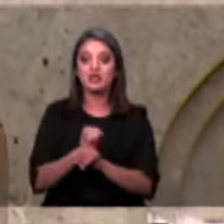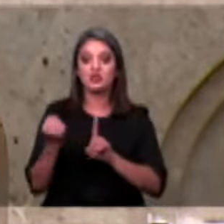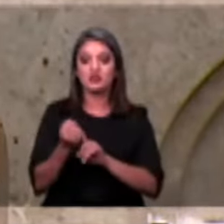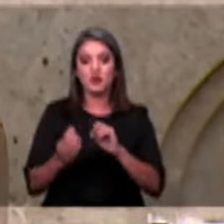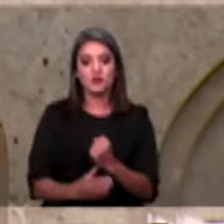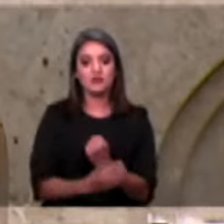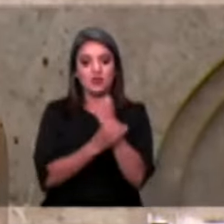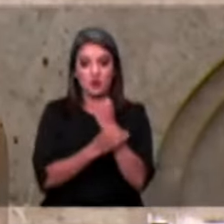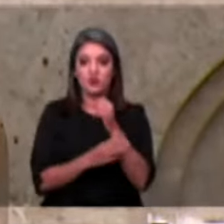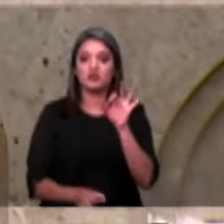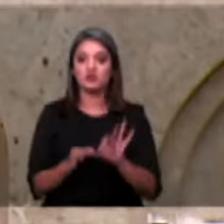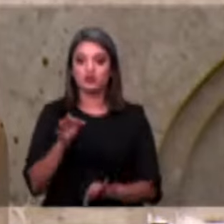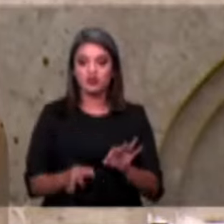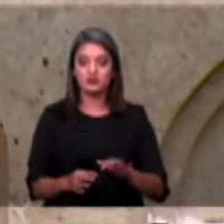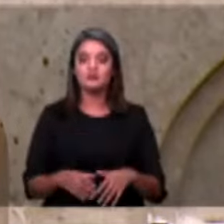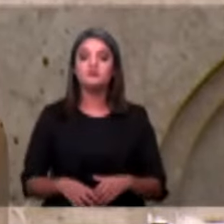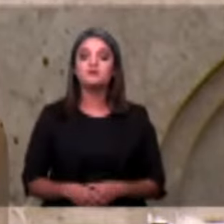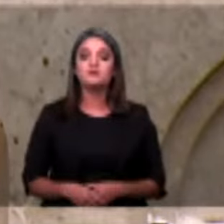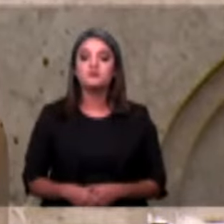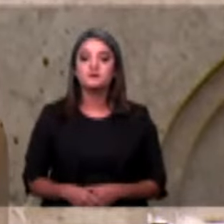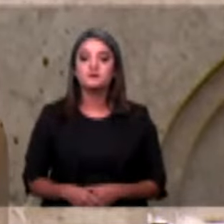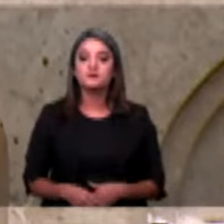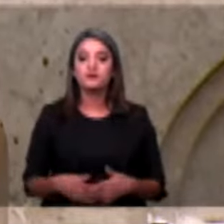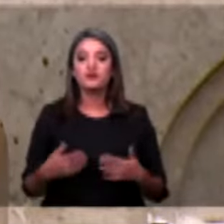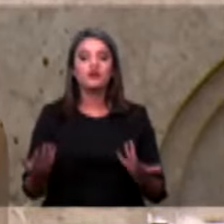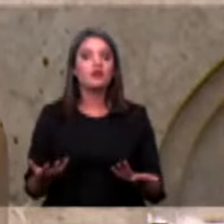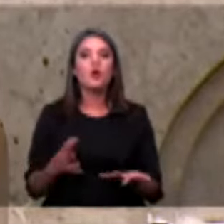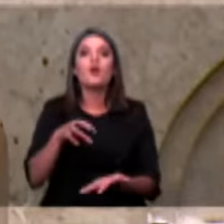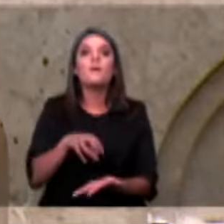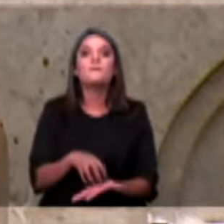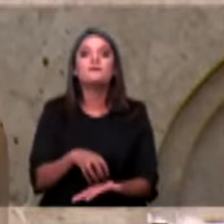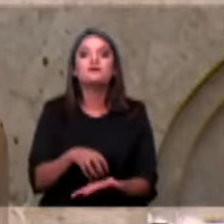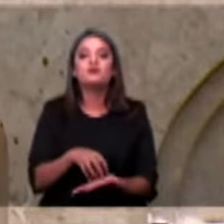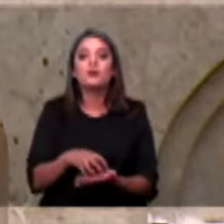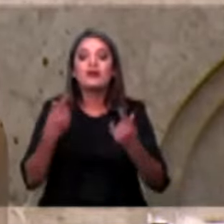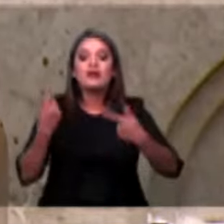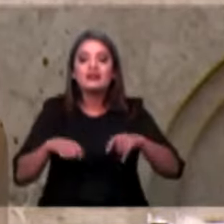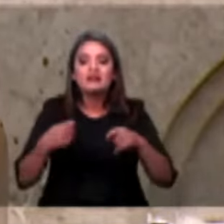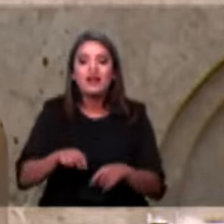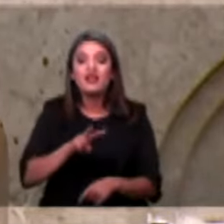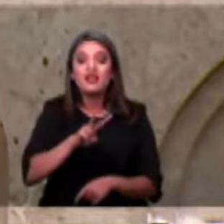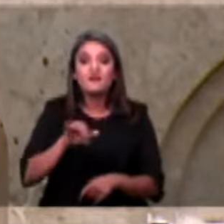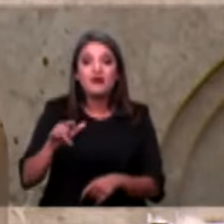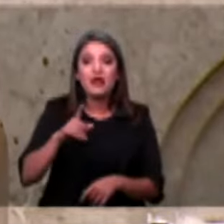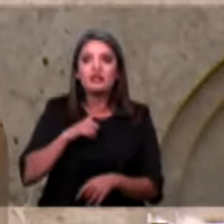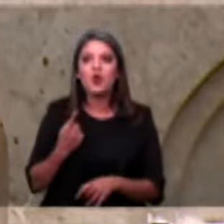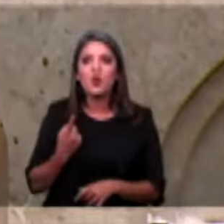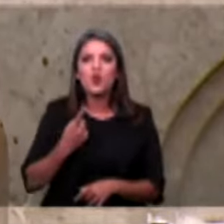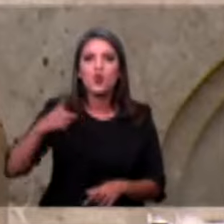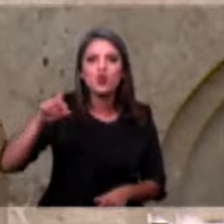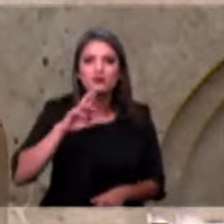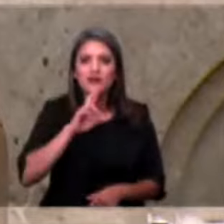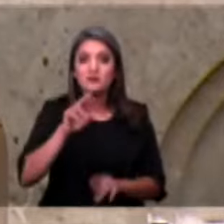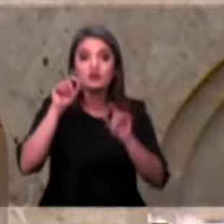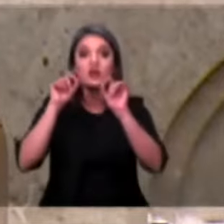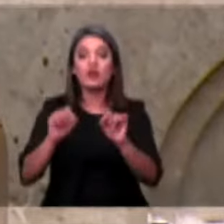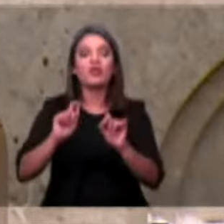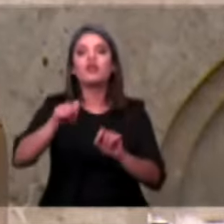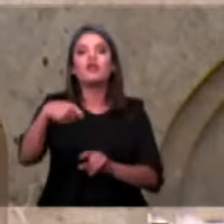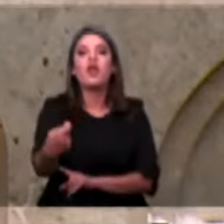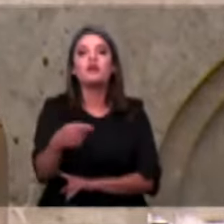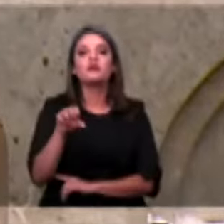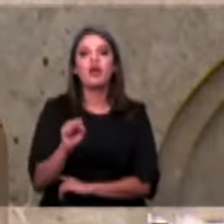jurídica. E a instituição incumbida da última palavra é, sem dúvida, este Supremo